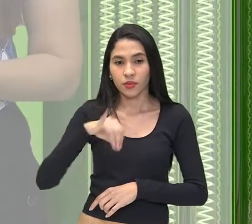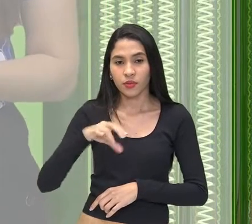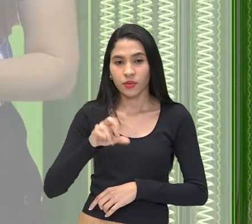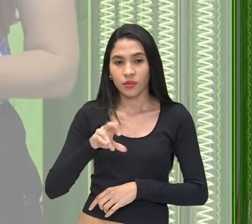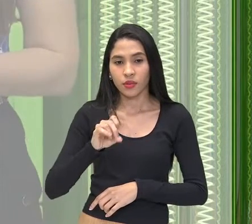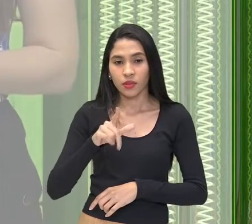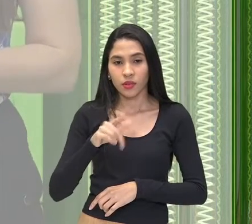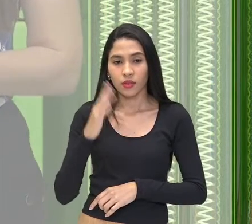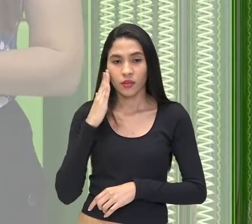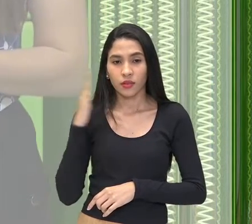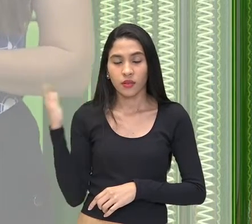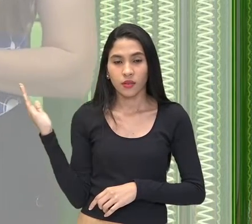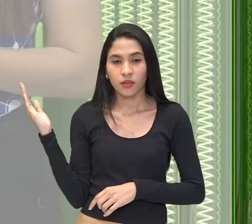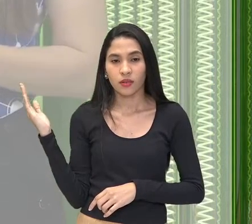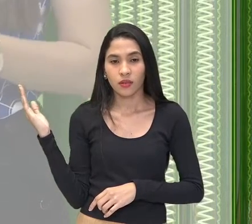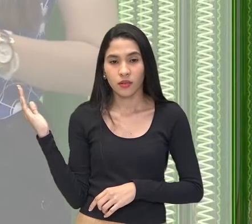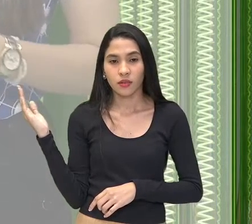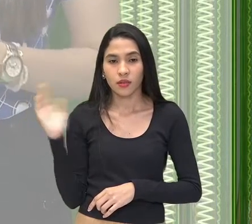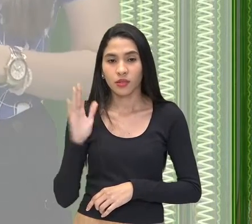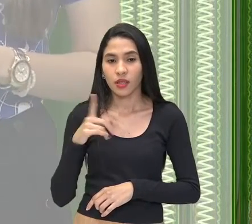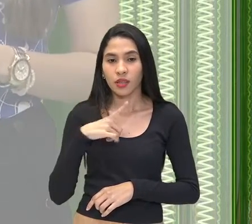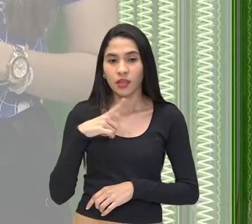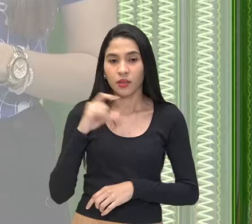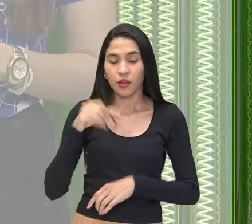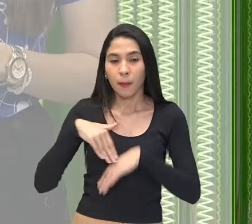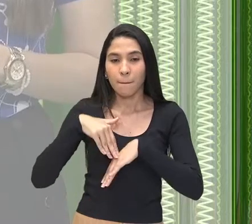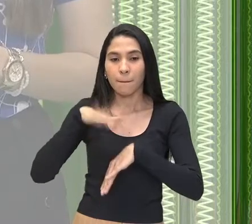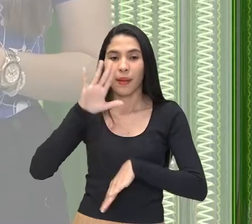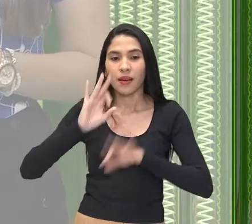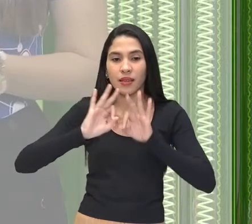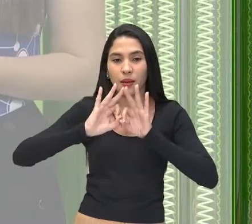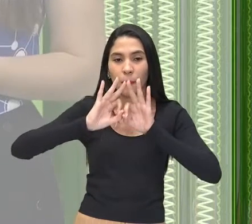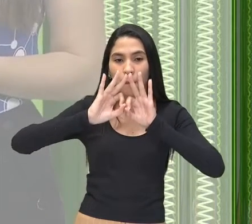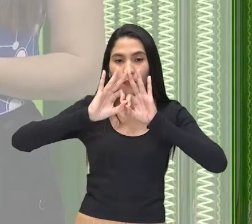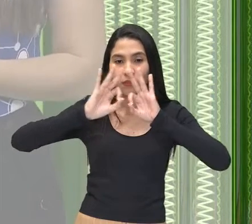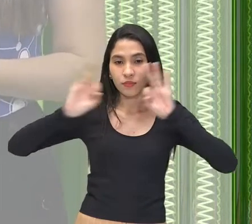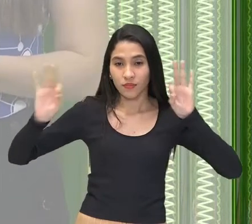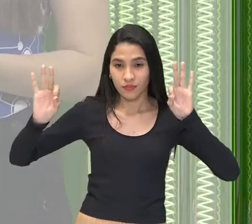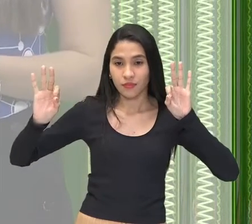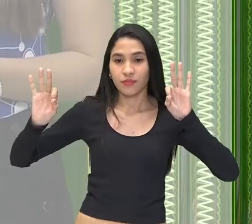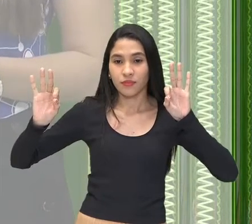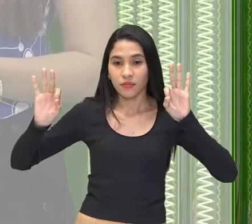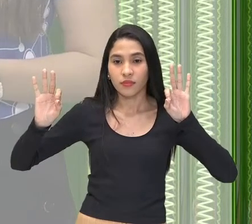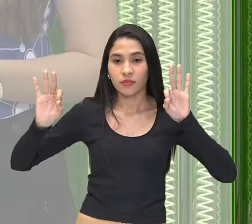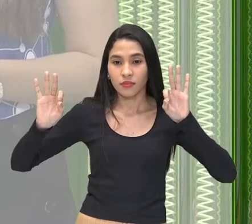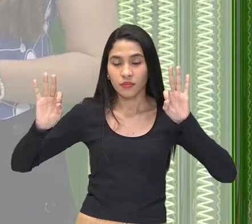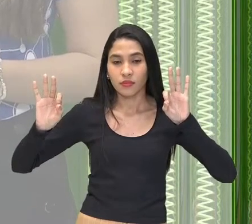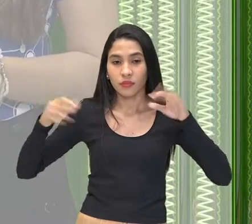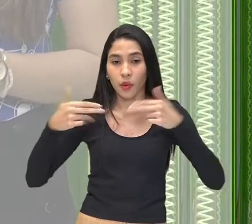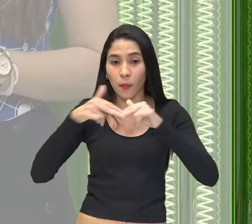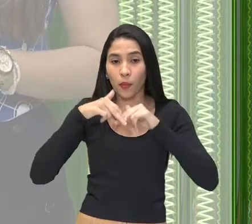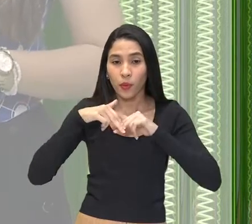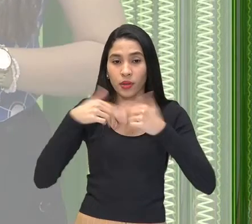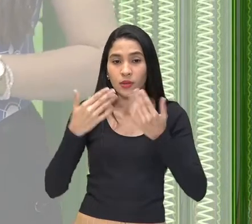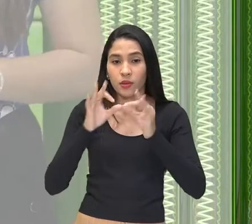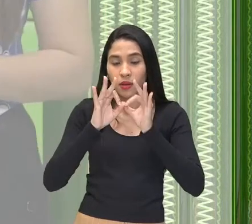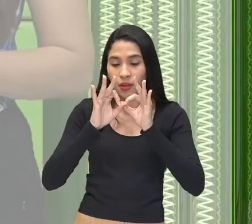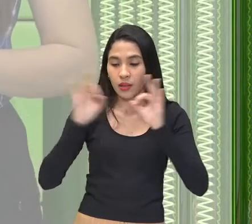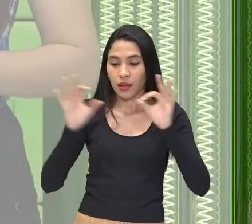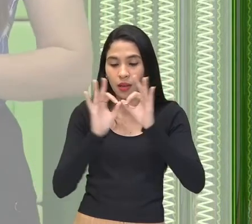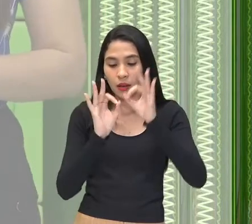do Jordão já está mais distante ainda do nível do mar. E é por isso que a altitude